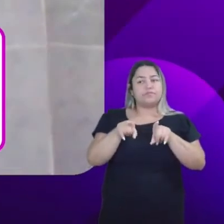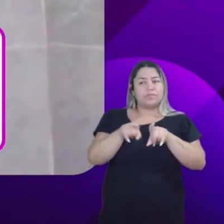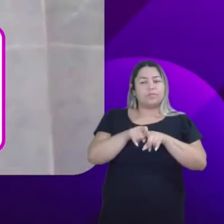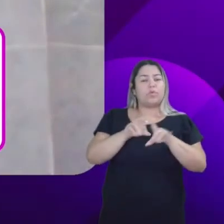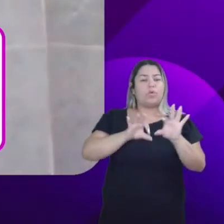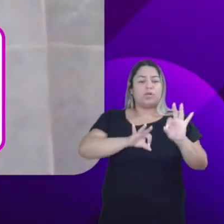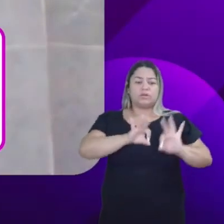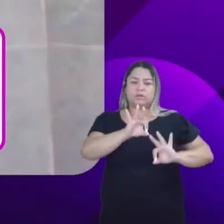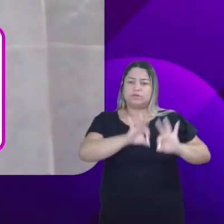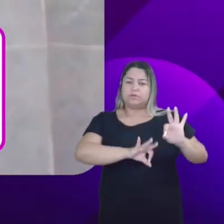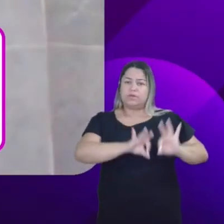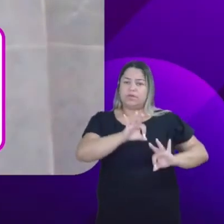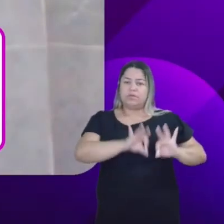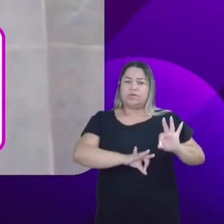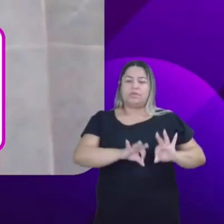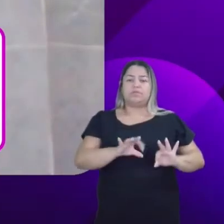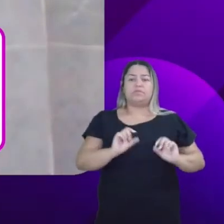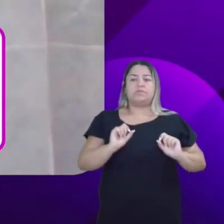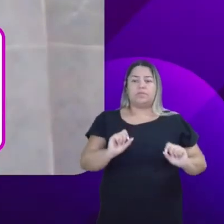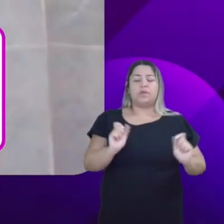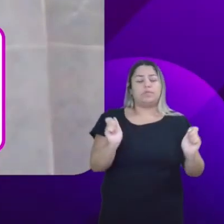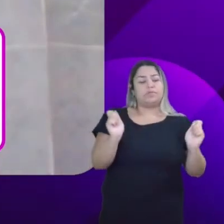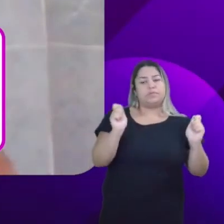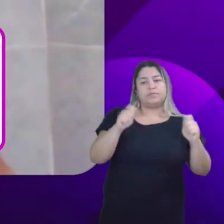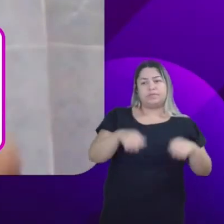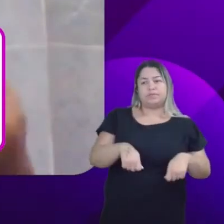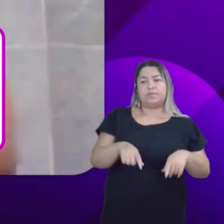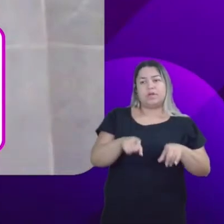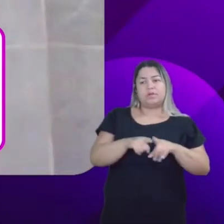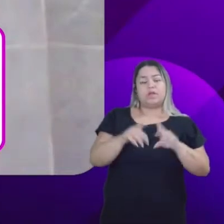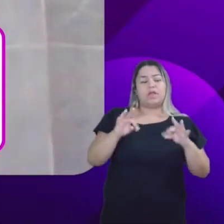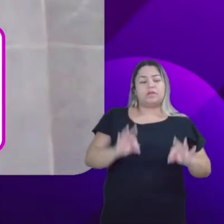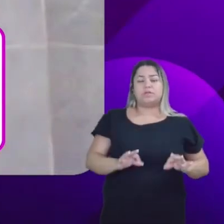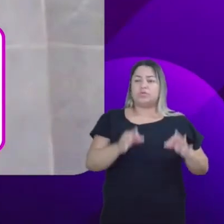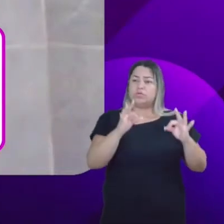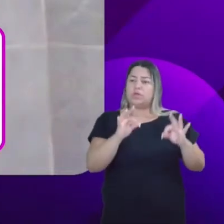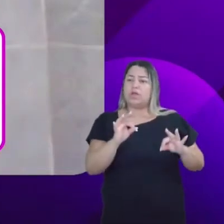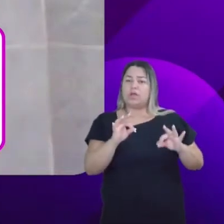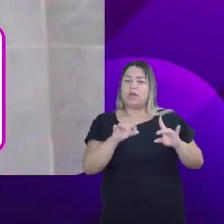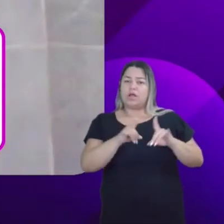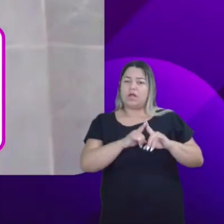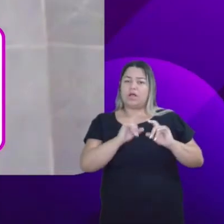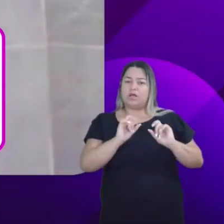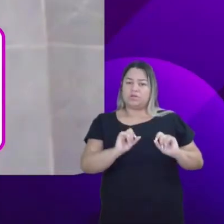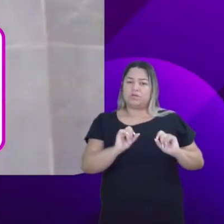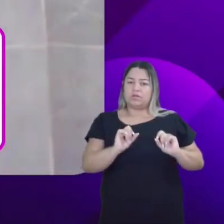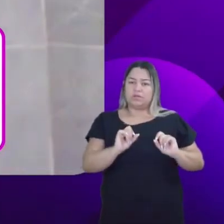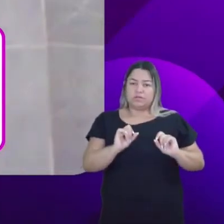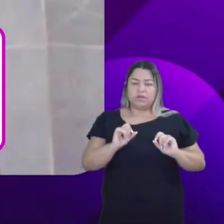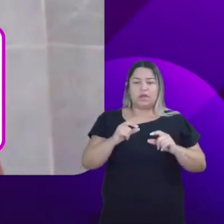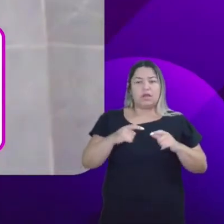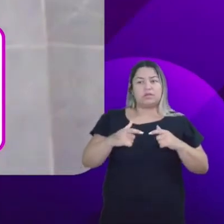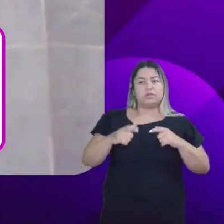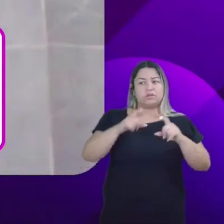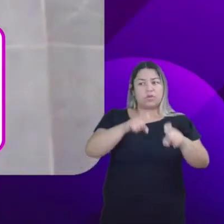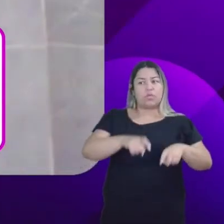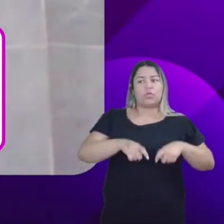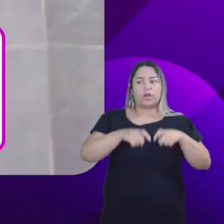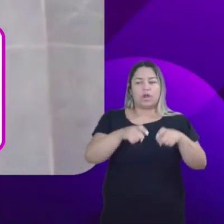de forma organizada, e aí a gente tem o tema da gestão da propriedade, que para isso